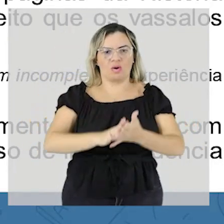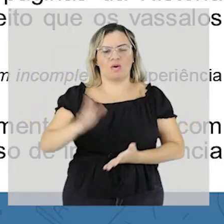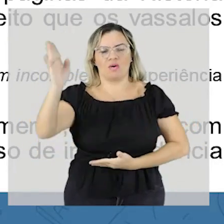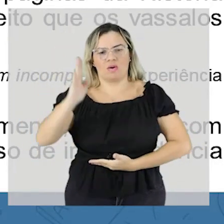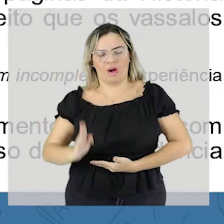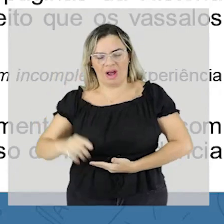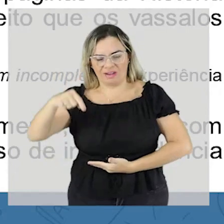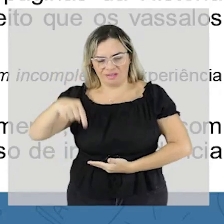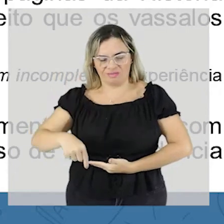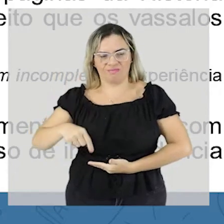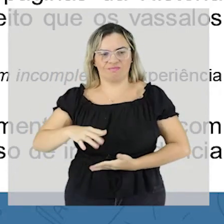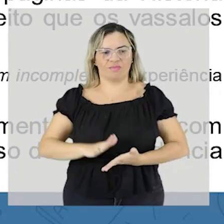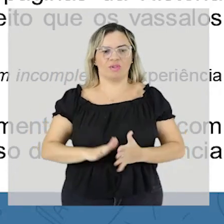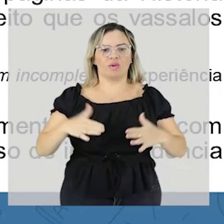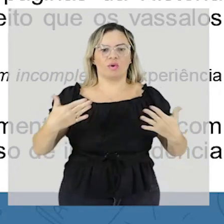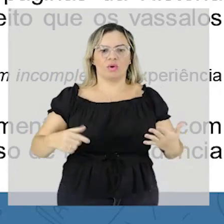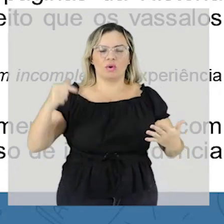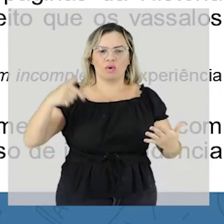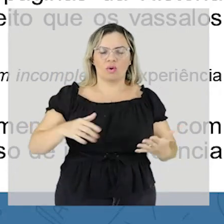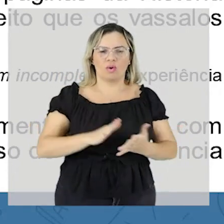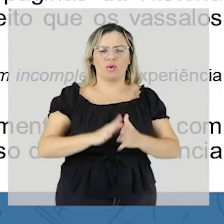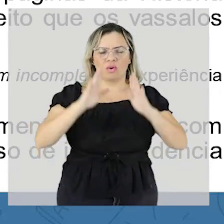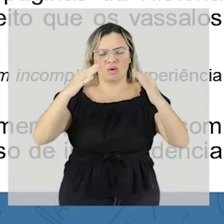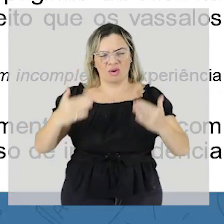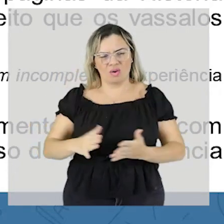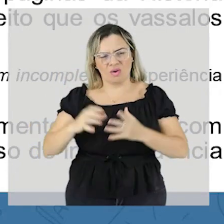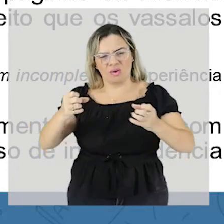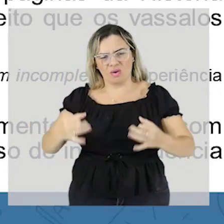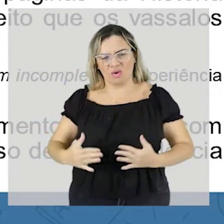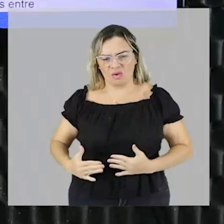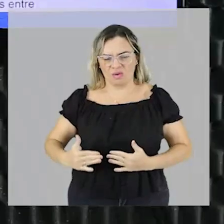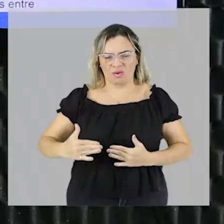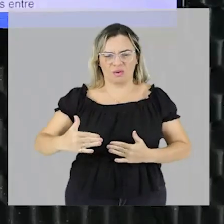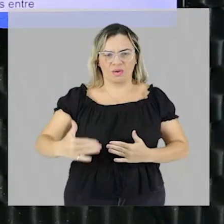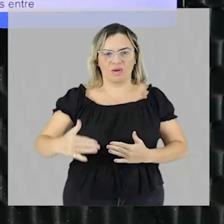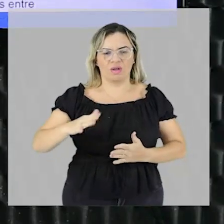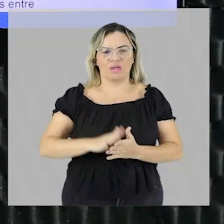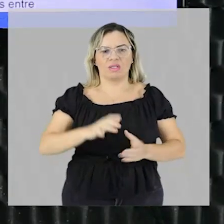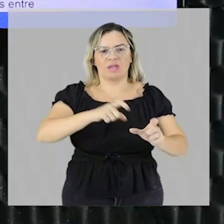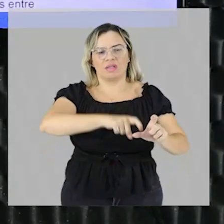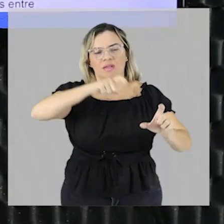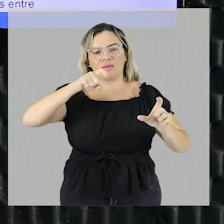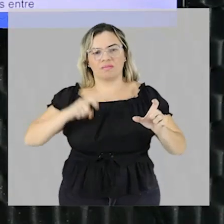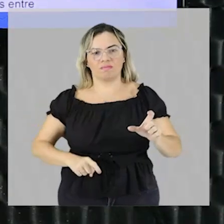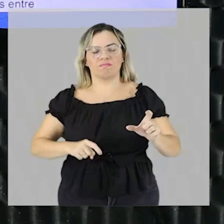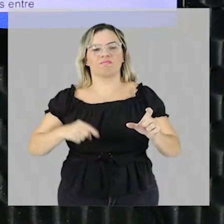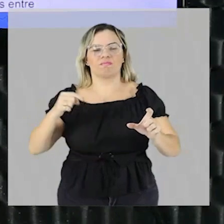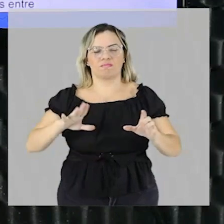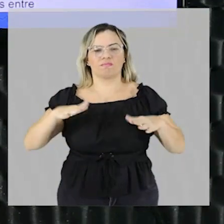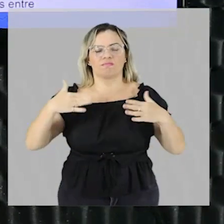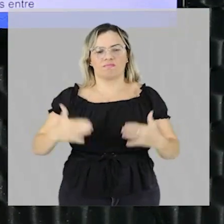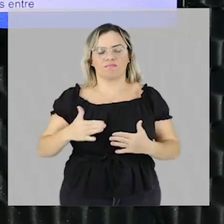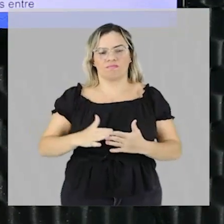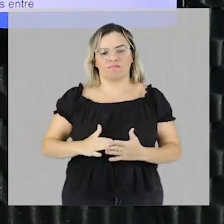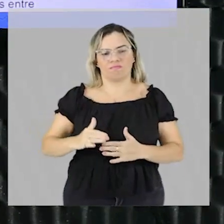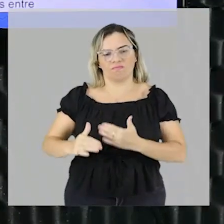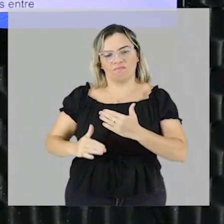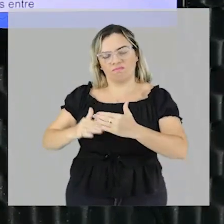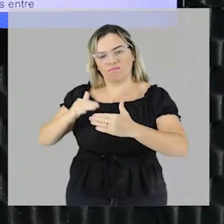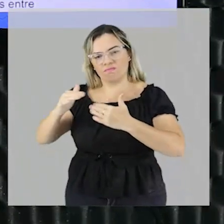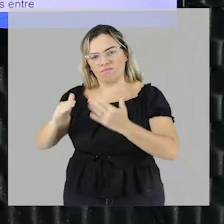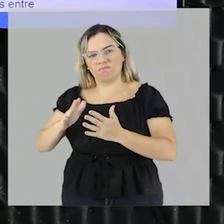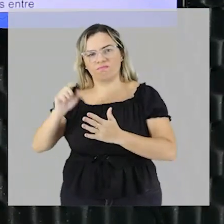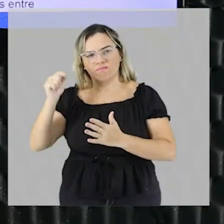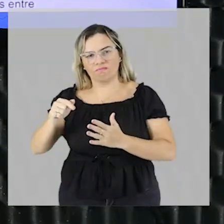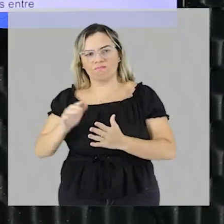sistema colonial, nós vamos analisar o processo da independência. Um processo que ele é